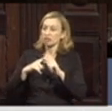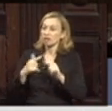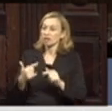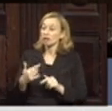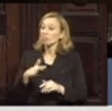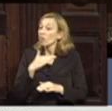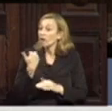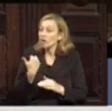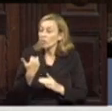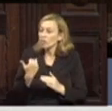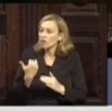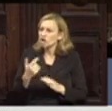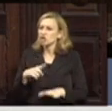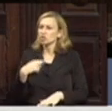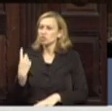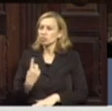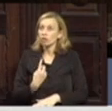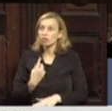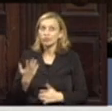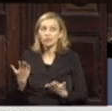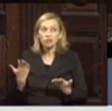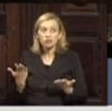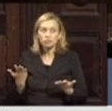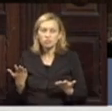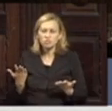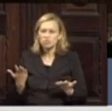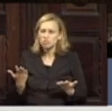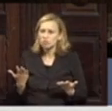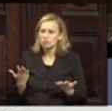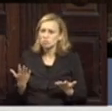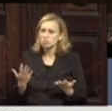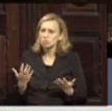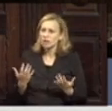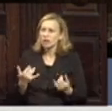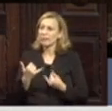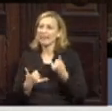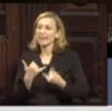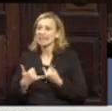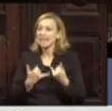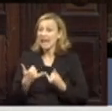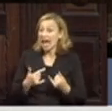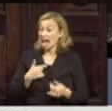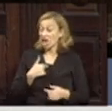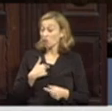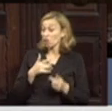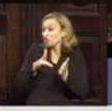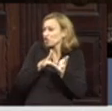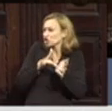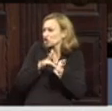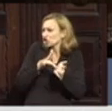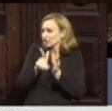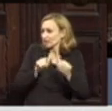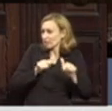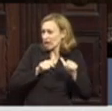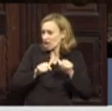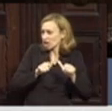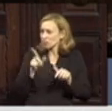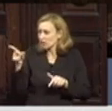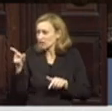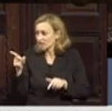estamos falando aqui de 3 jovens, 2 crianças e um adolescente que tiveram sua vida ceifadas